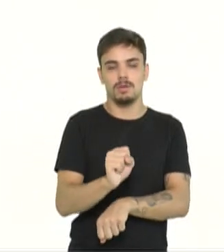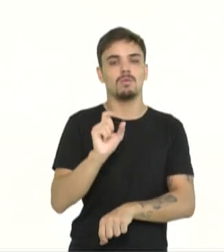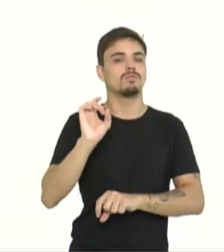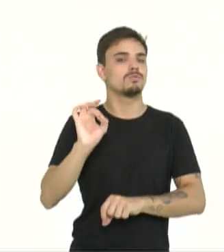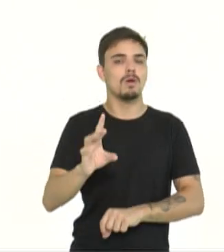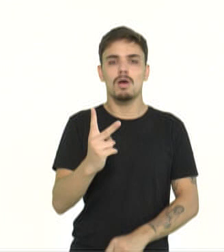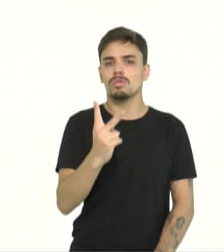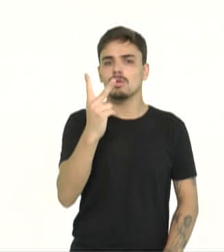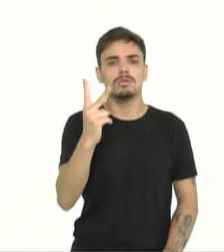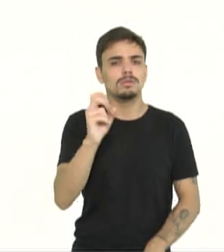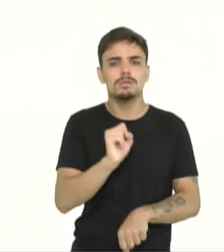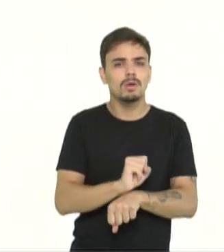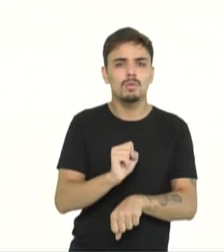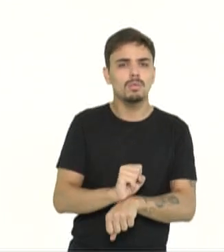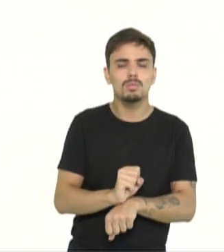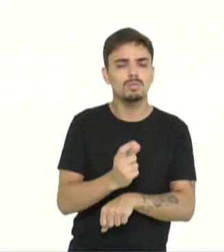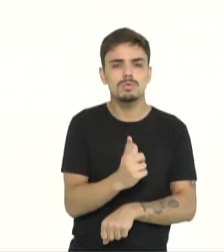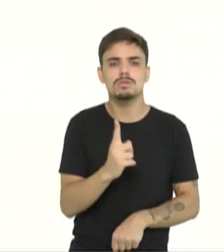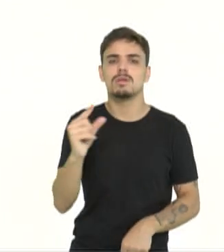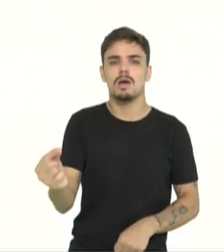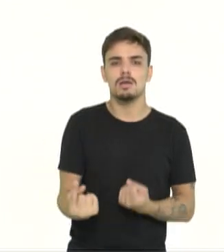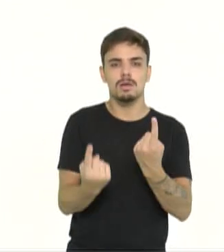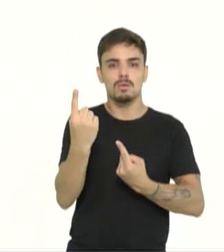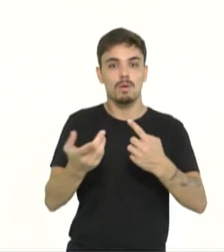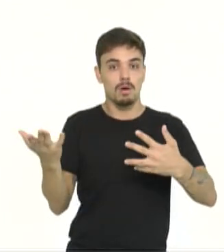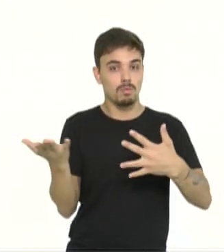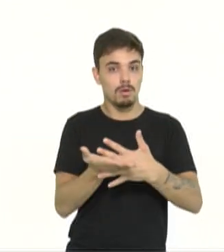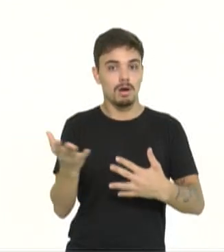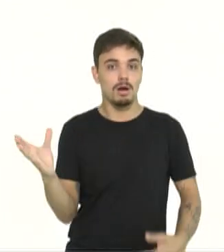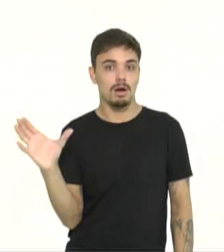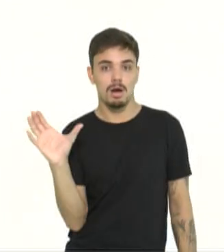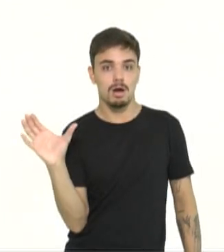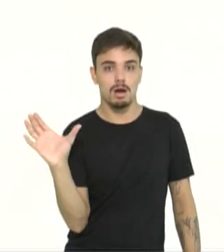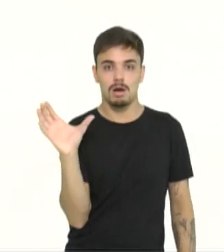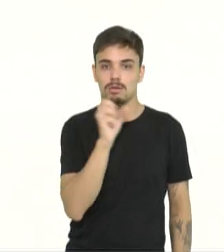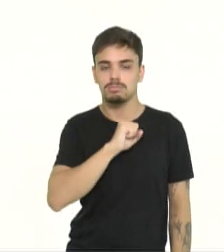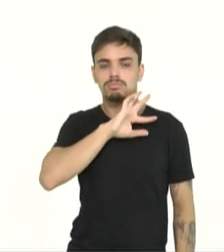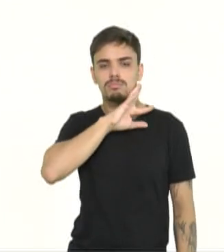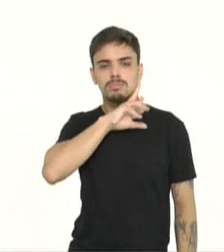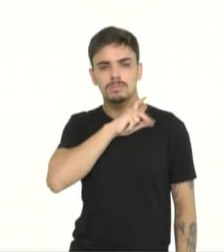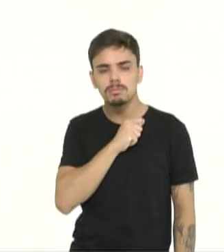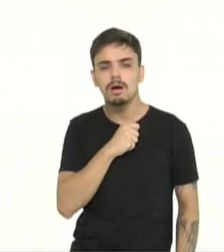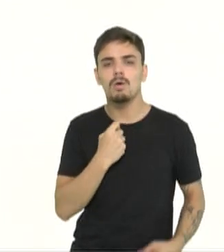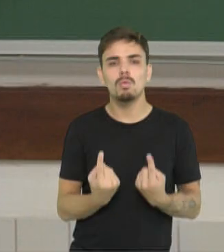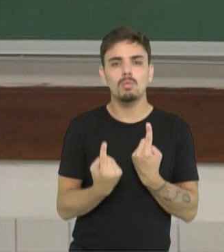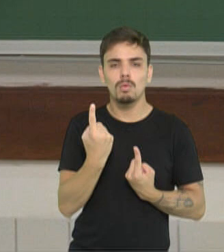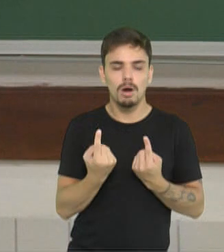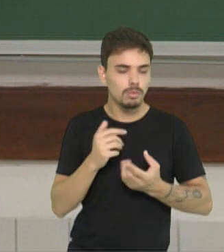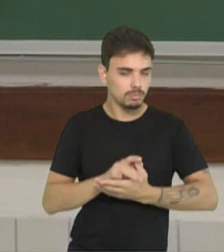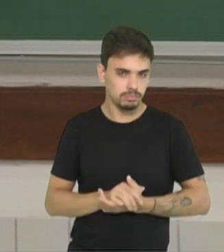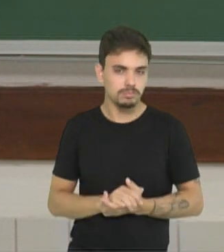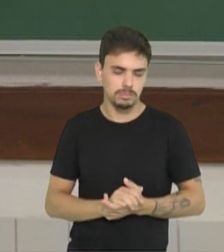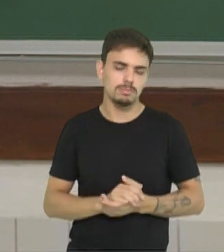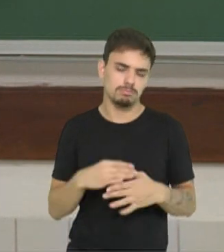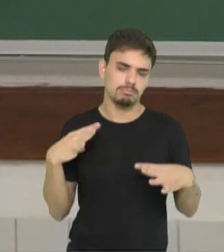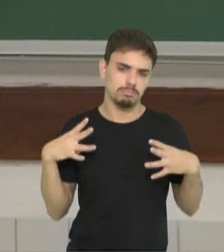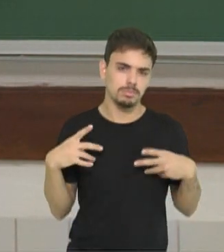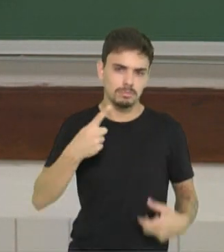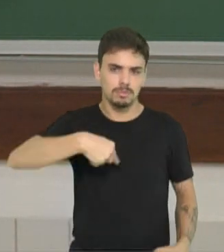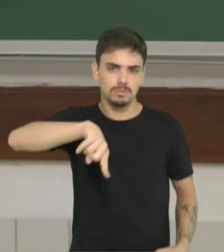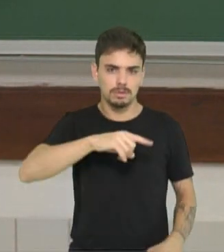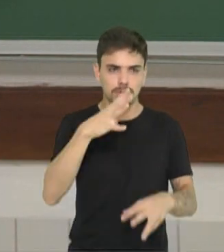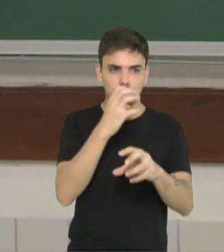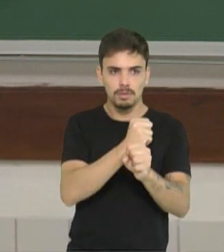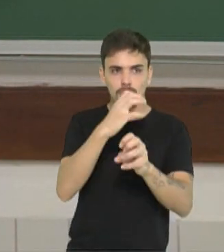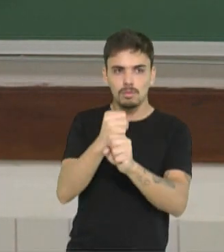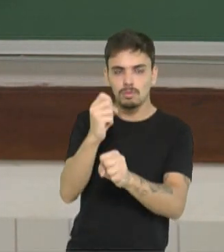2 segundos. Qual a aceleração desse animal nesse intervalo de tempo? Então, tá bem tranquilo para você